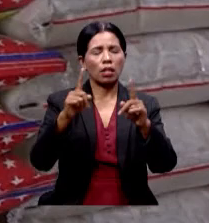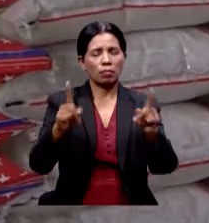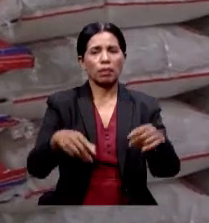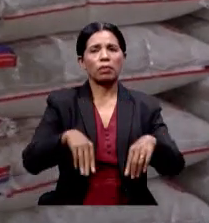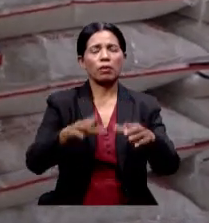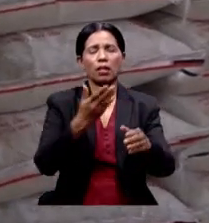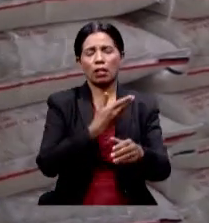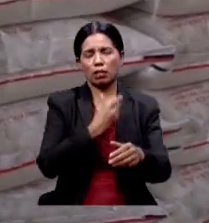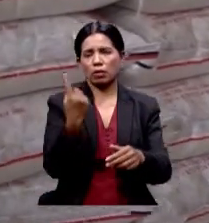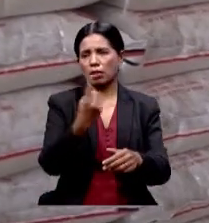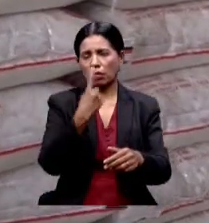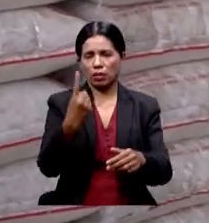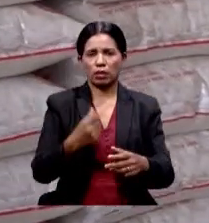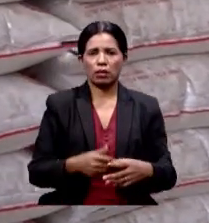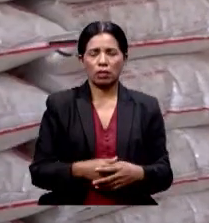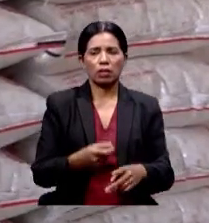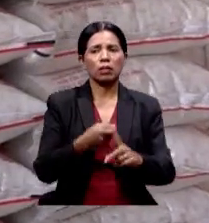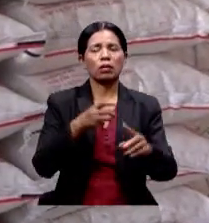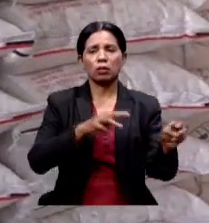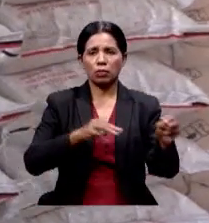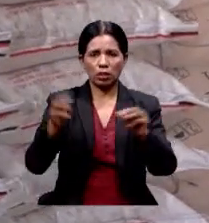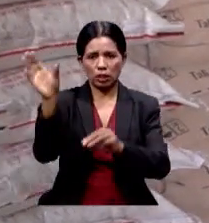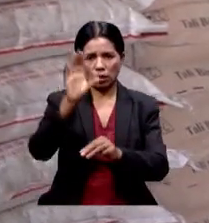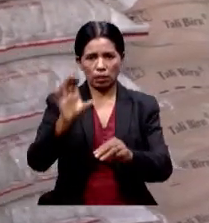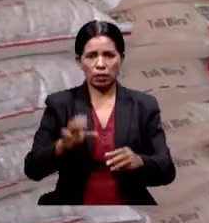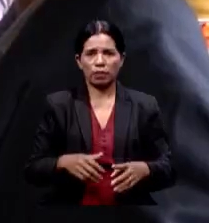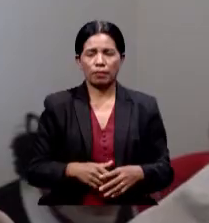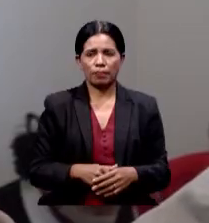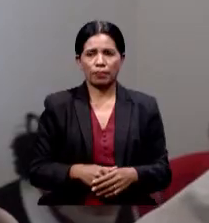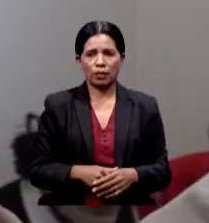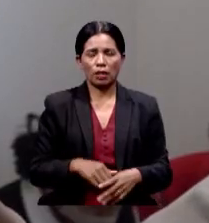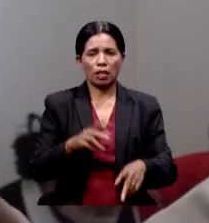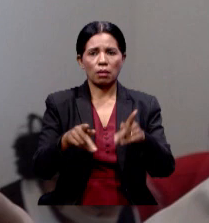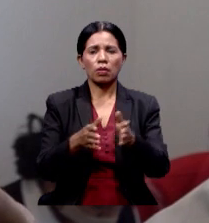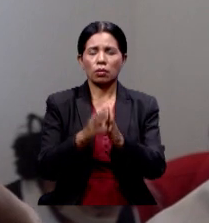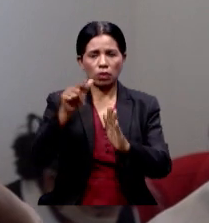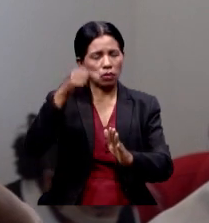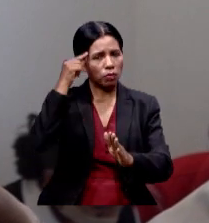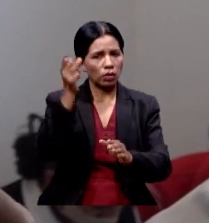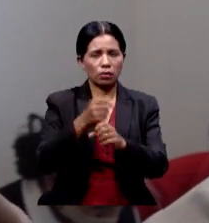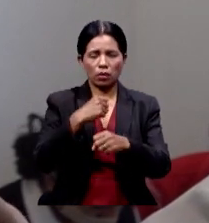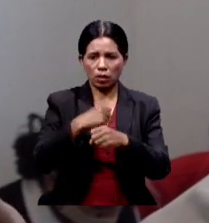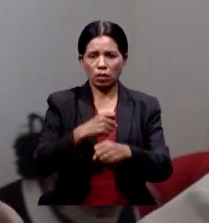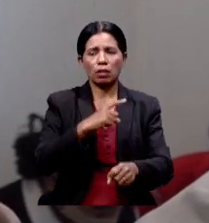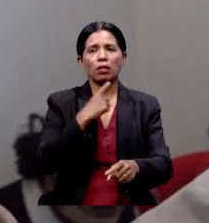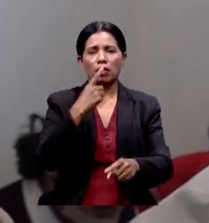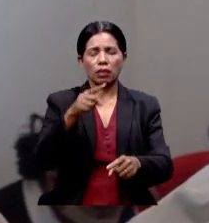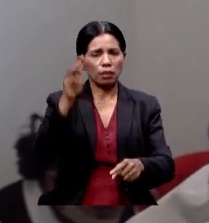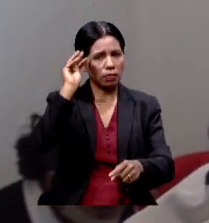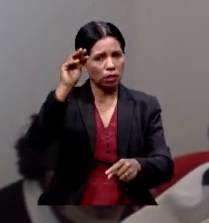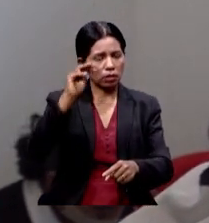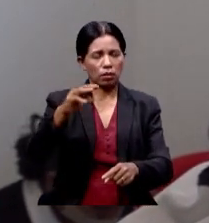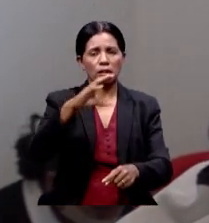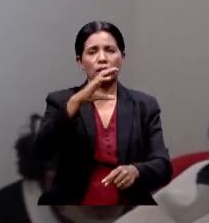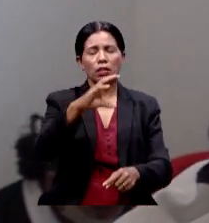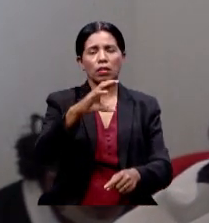sai impacto si inflação global no mudança climática. Durante a comunidade russo governo atual intervenção do Ministério do Comércio e Indústria